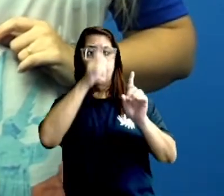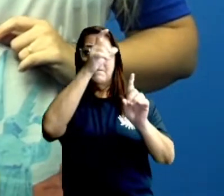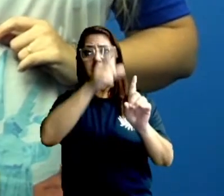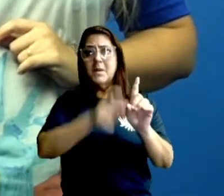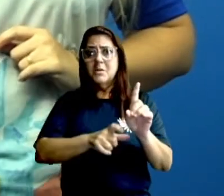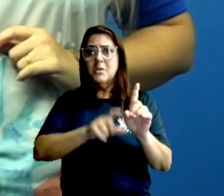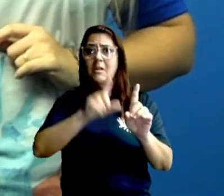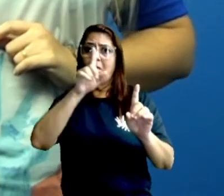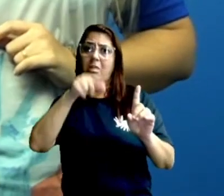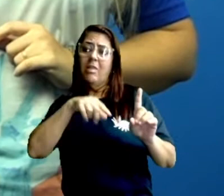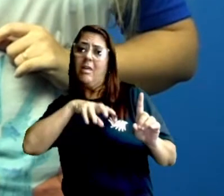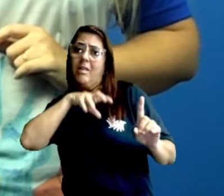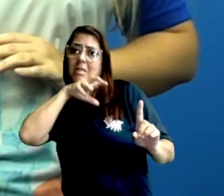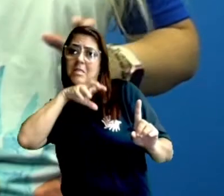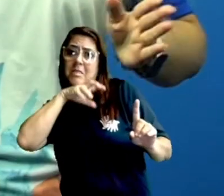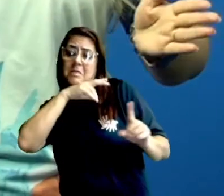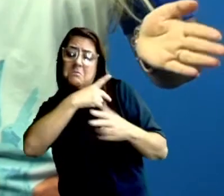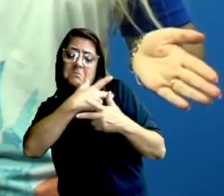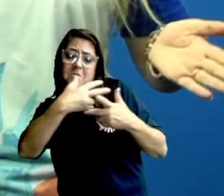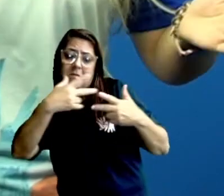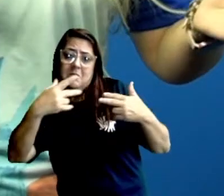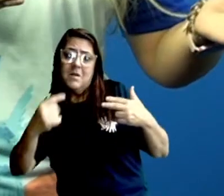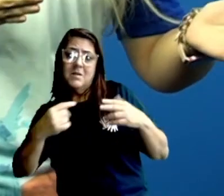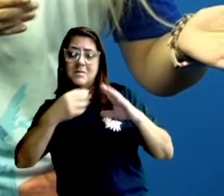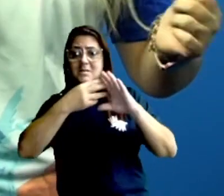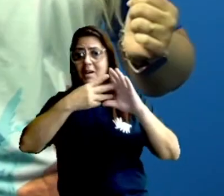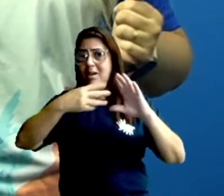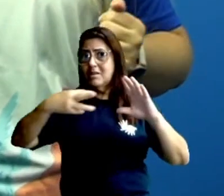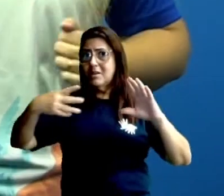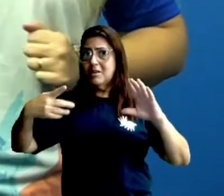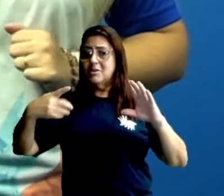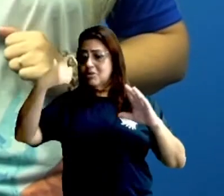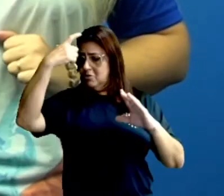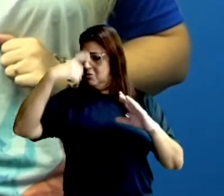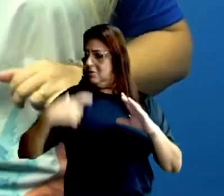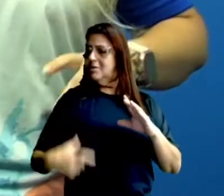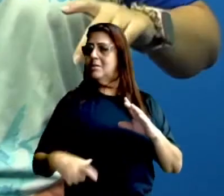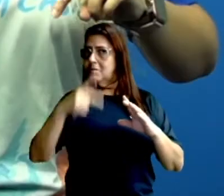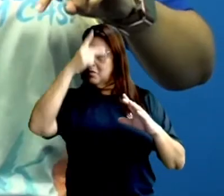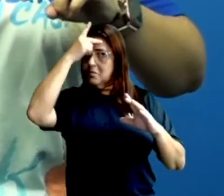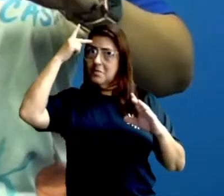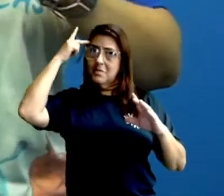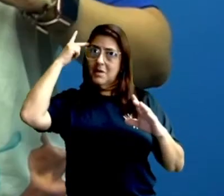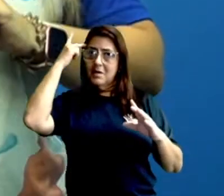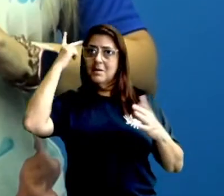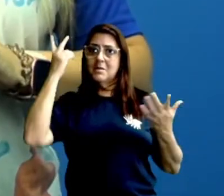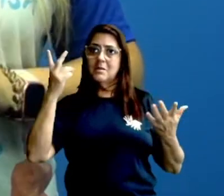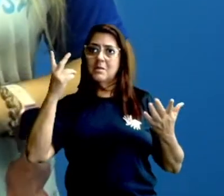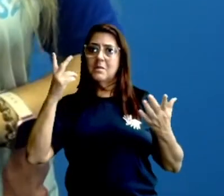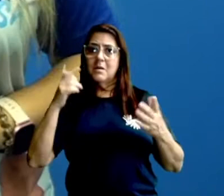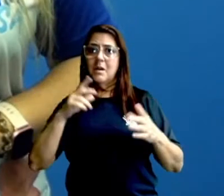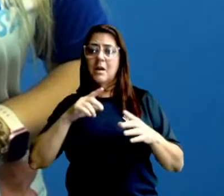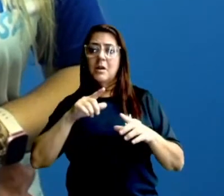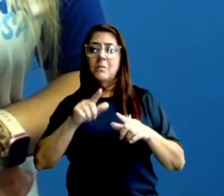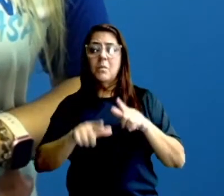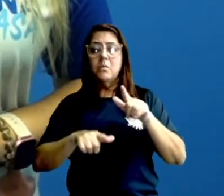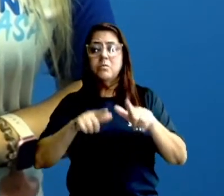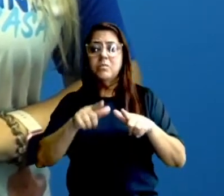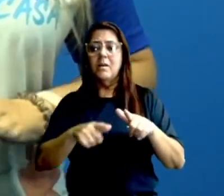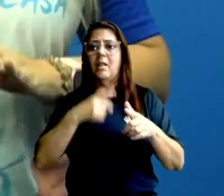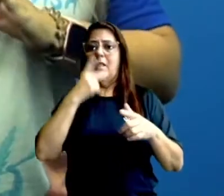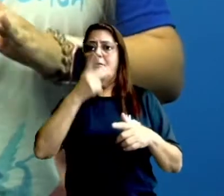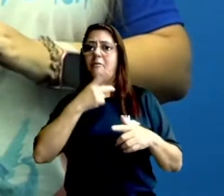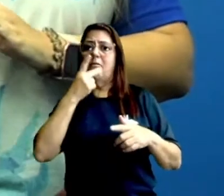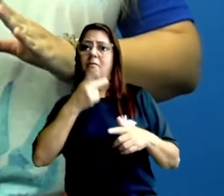são animais. E esses animais têm características de seres humanos. Por exemplo, eles correm em pé, eles